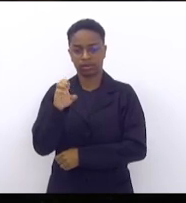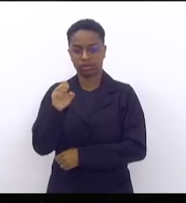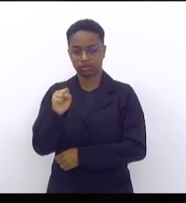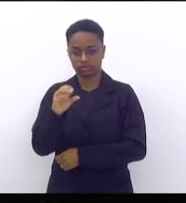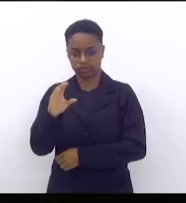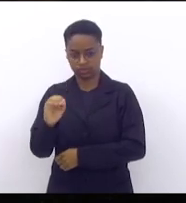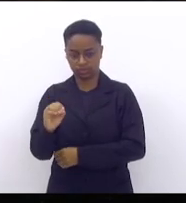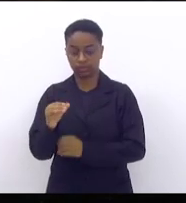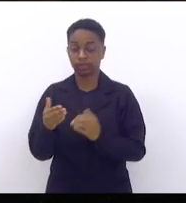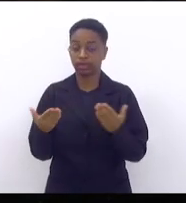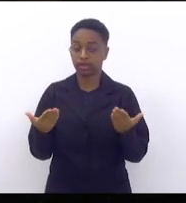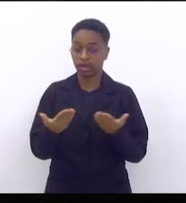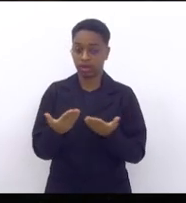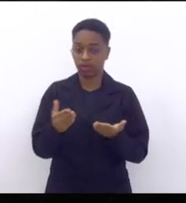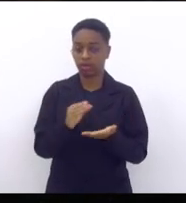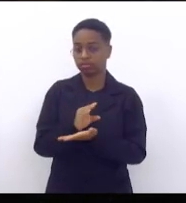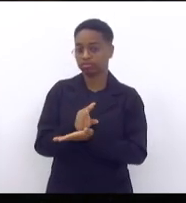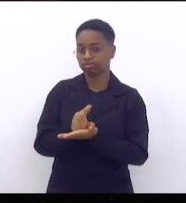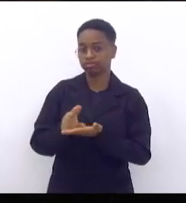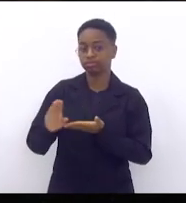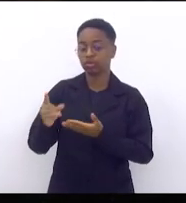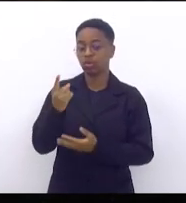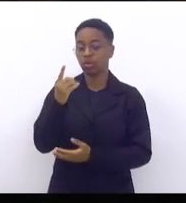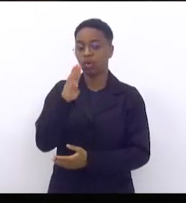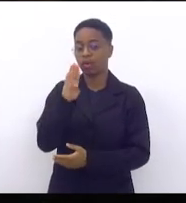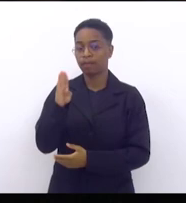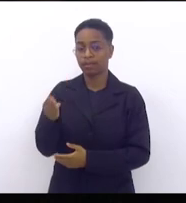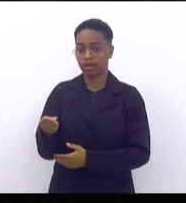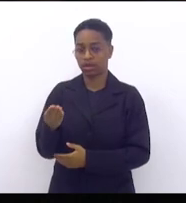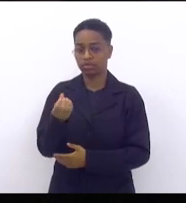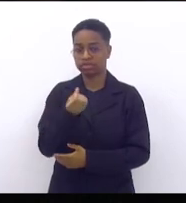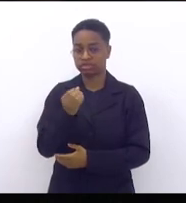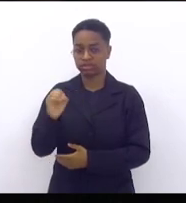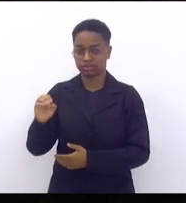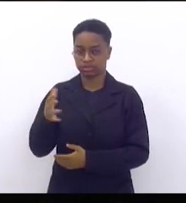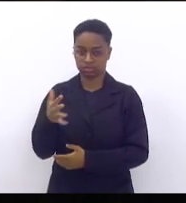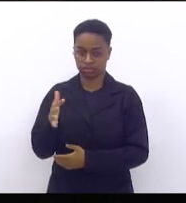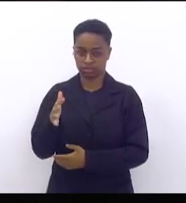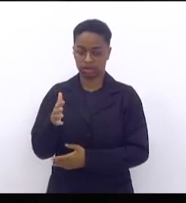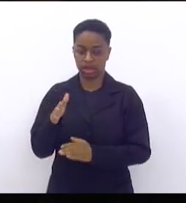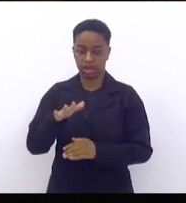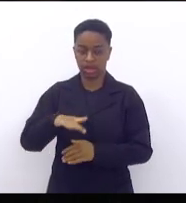1,6 bilhão aproximadamente nos cofres públicos,